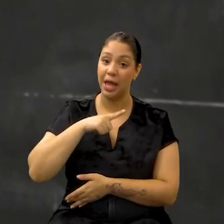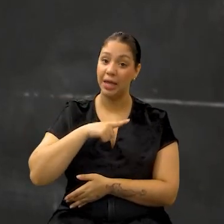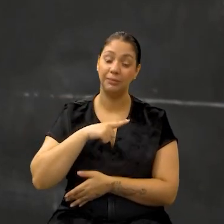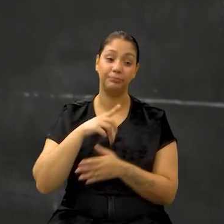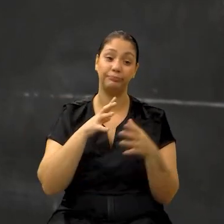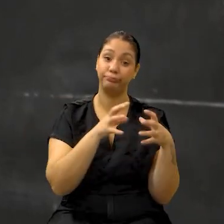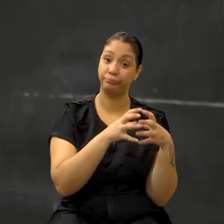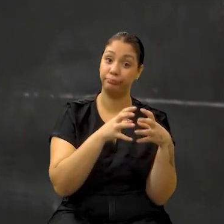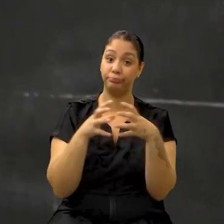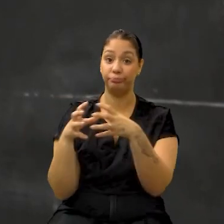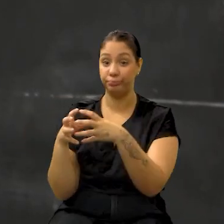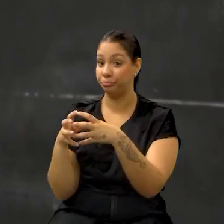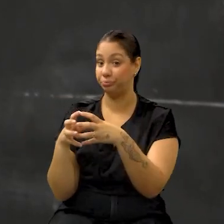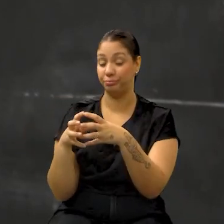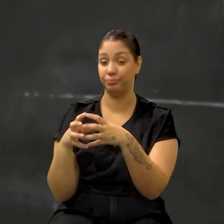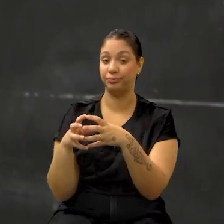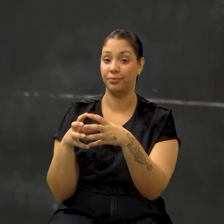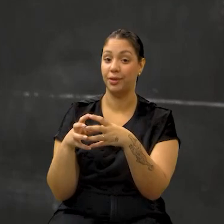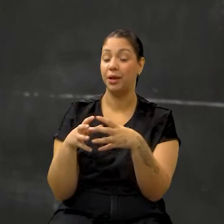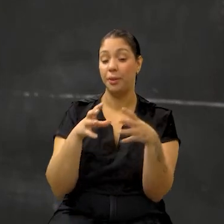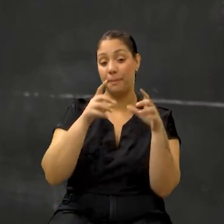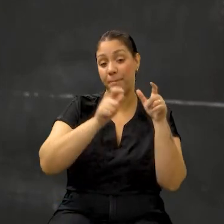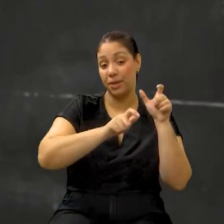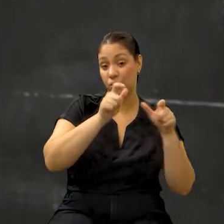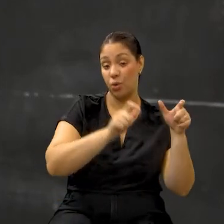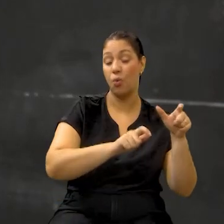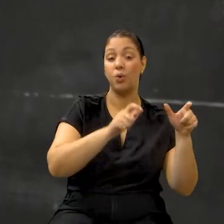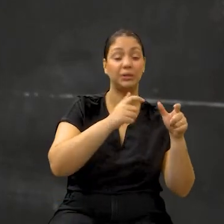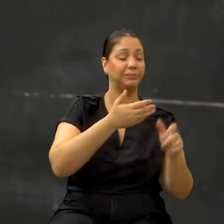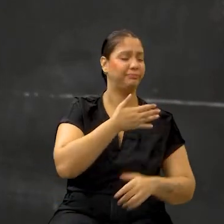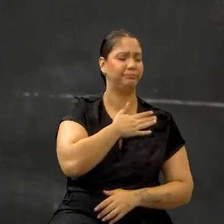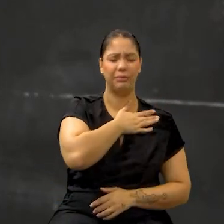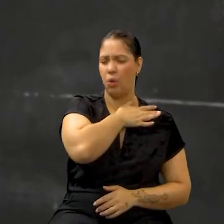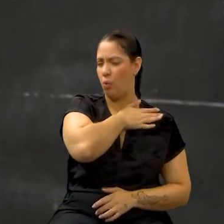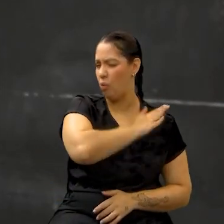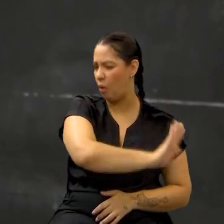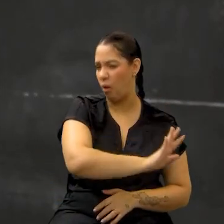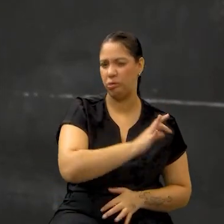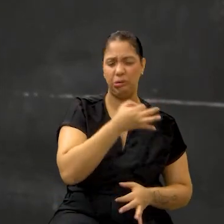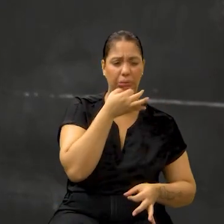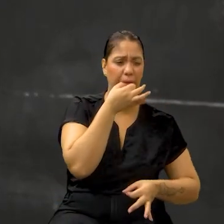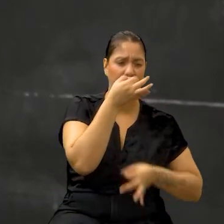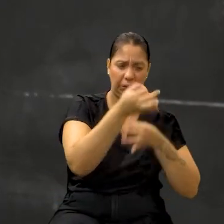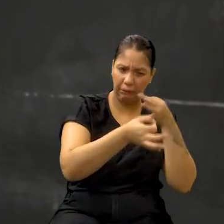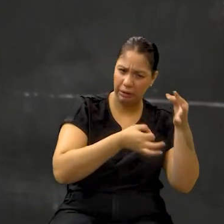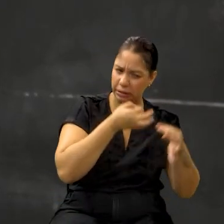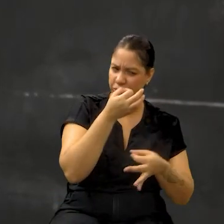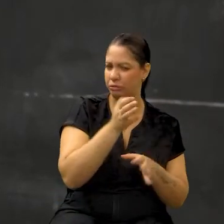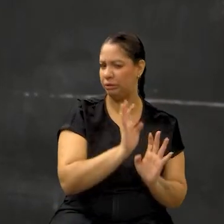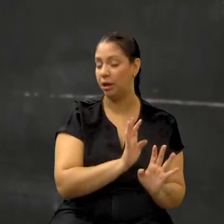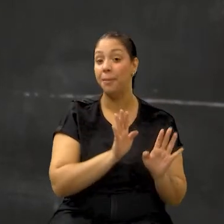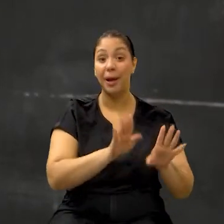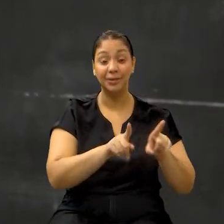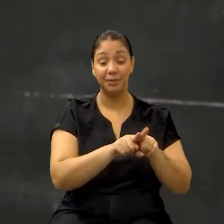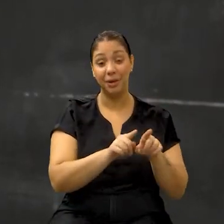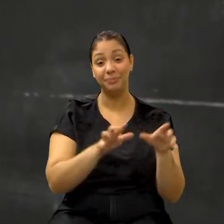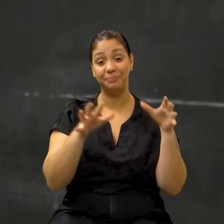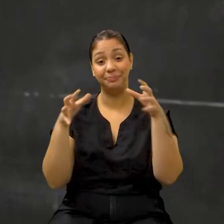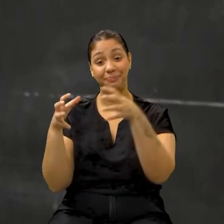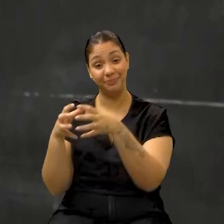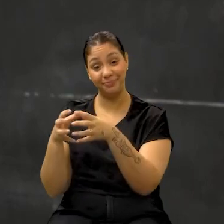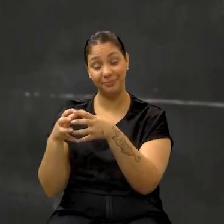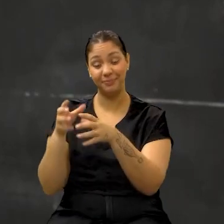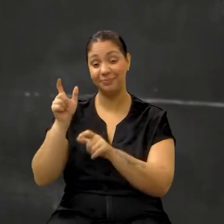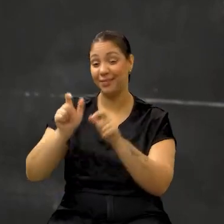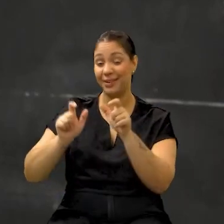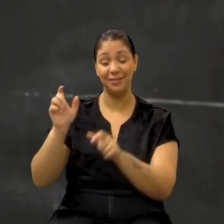na recepção. Existe uma grande parte da crítica que não gosta e critica. Ao mesmo